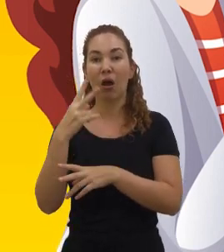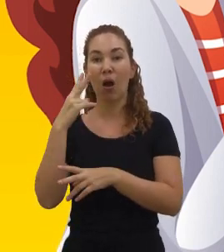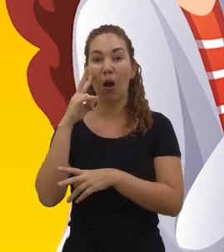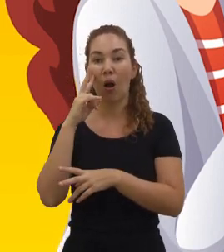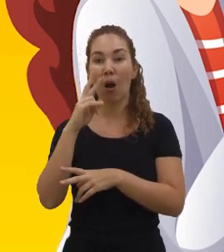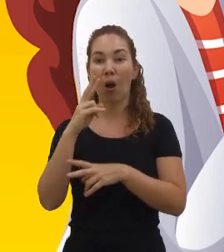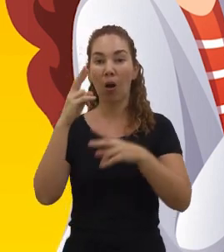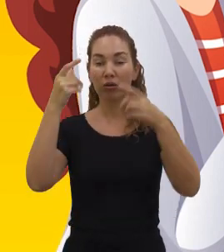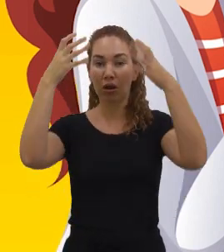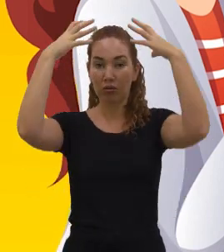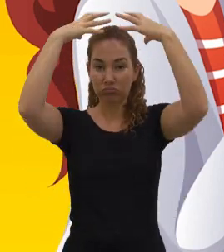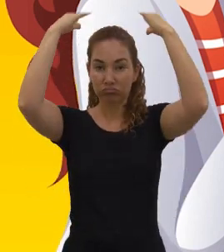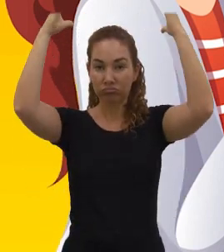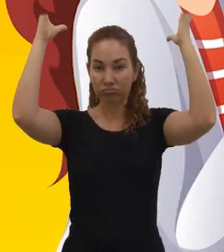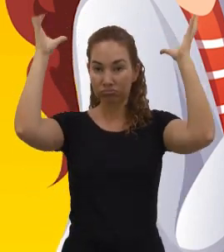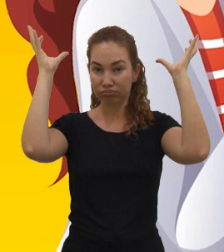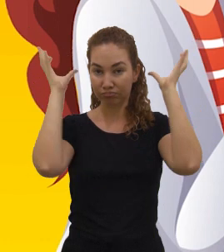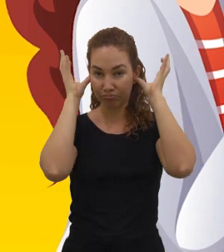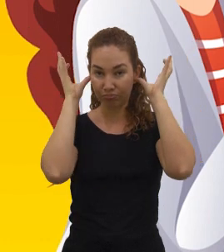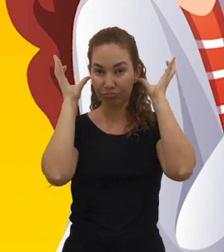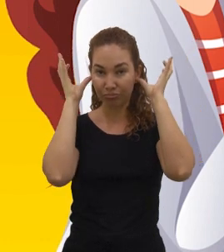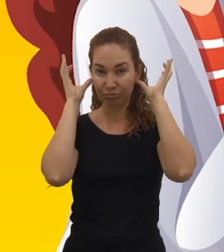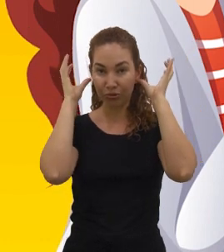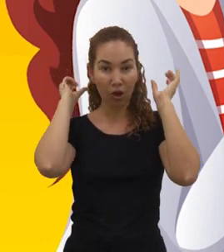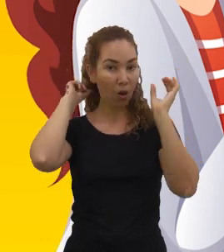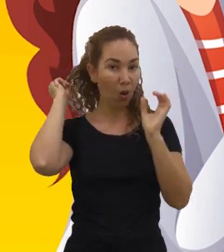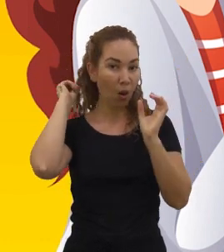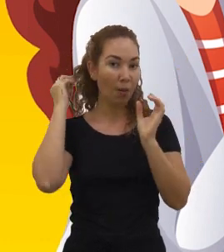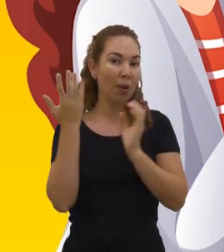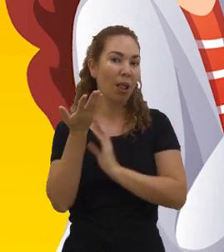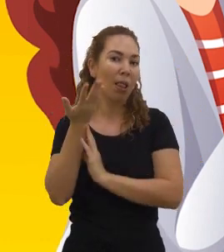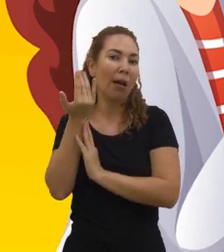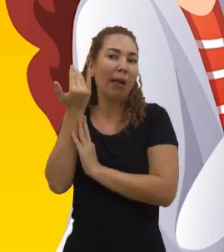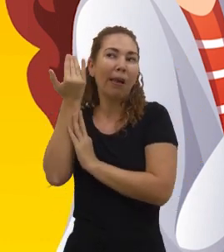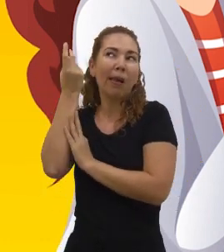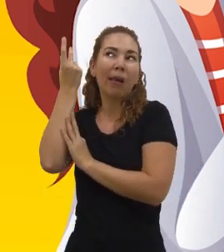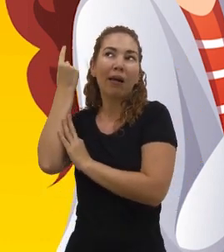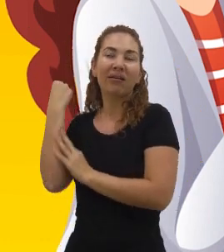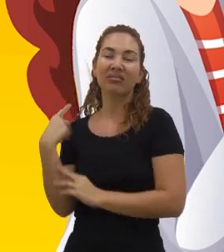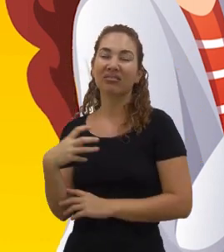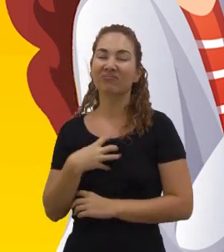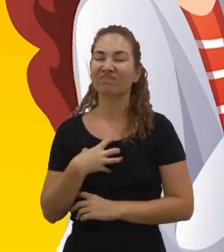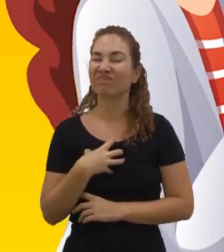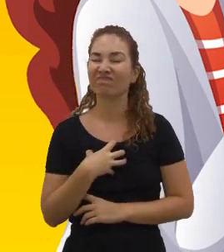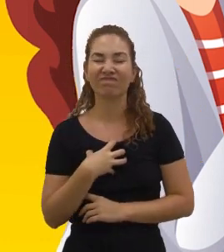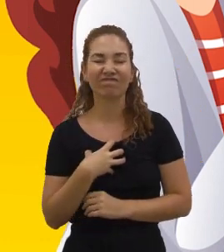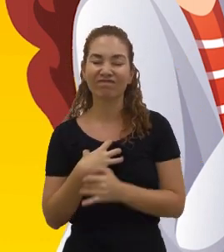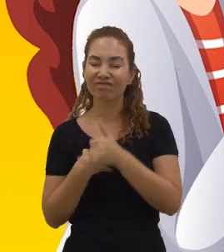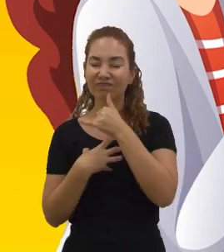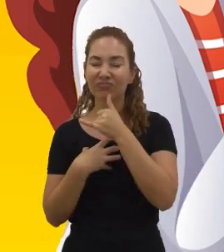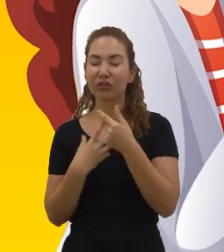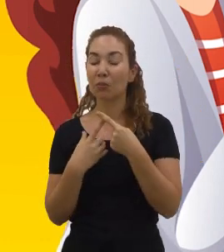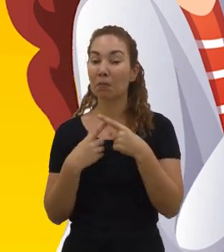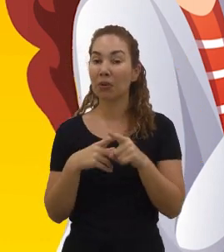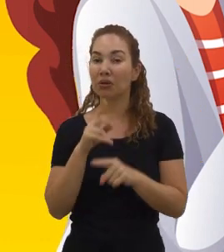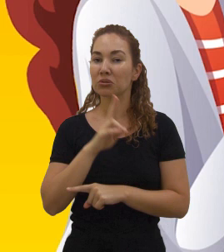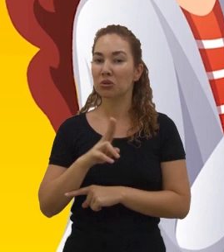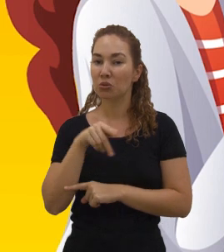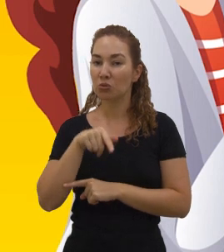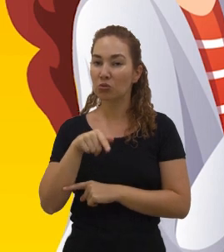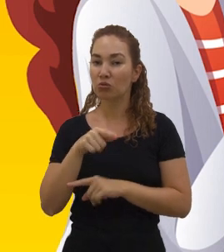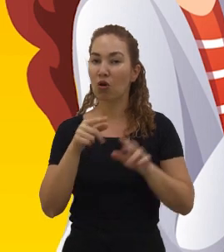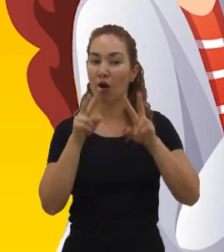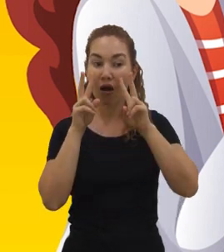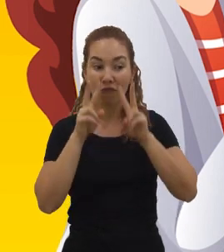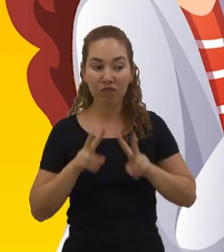uma fantasia de um senhor tempo das cavernas, e ele ficou muito incomodado, só que ele usou essa